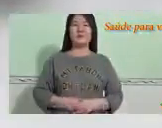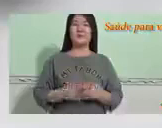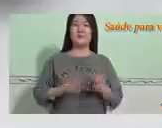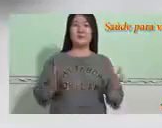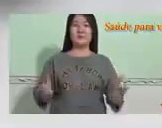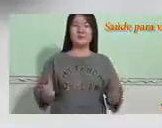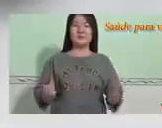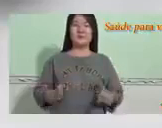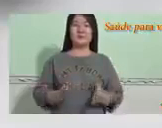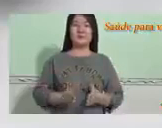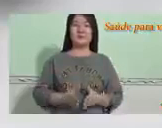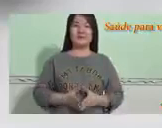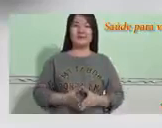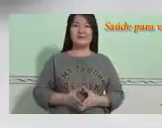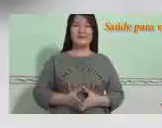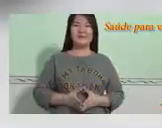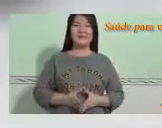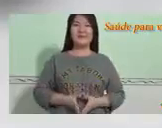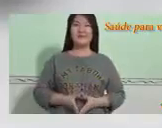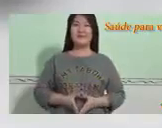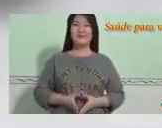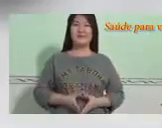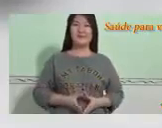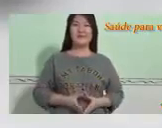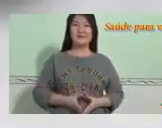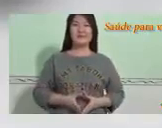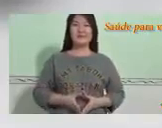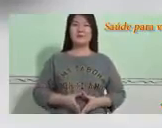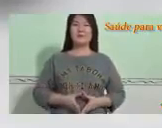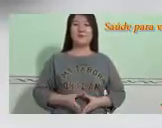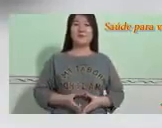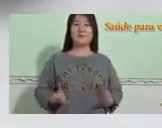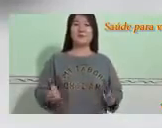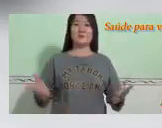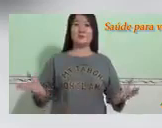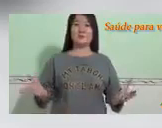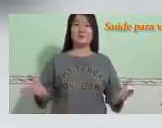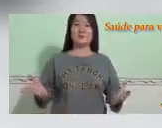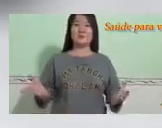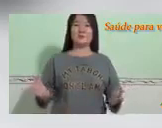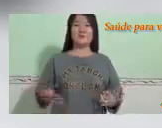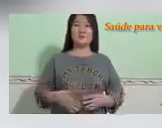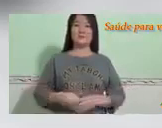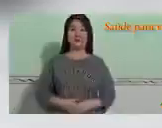a de apeú rnm acento agudo xcm ó 24 horas